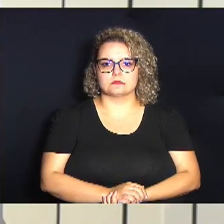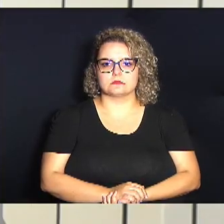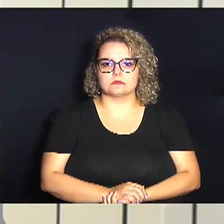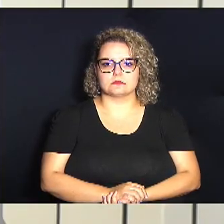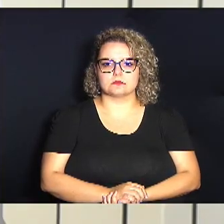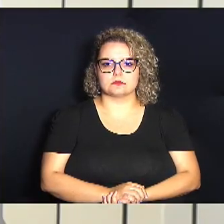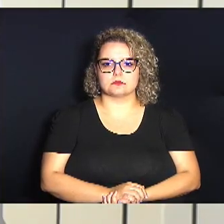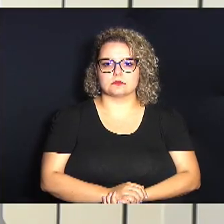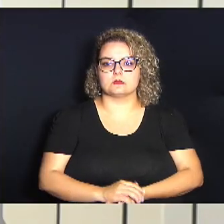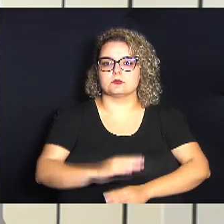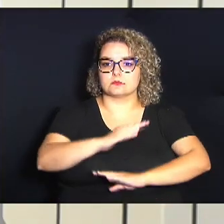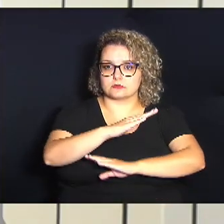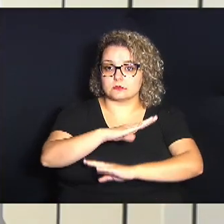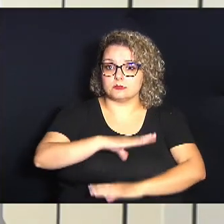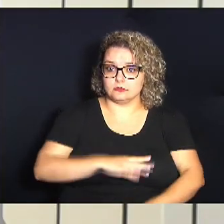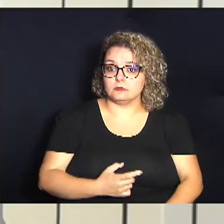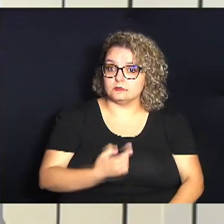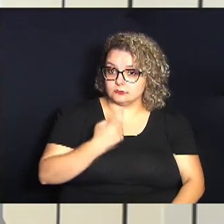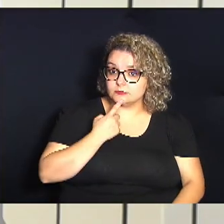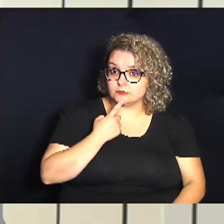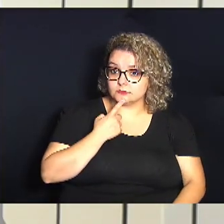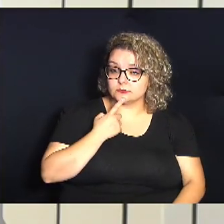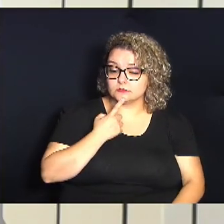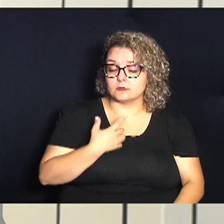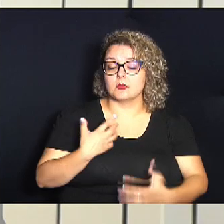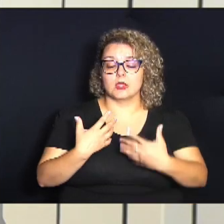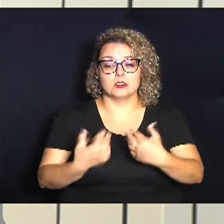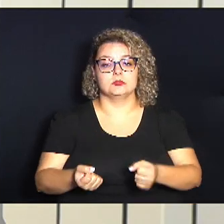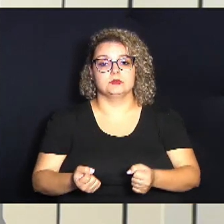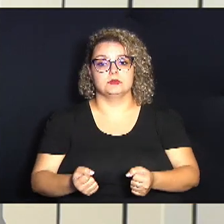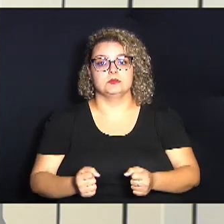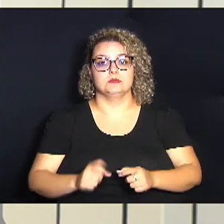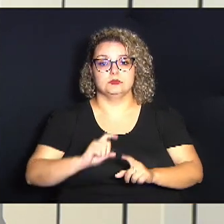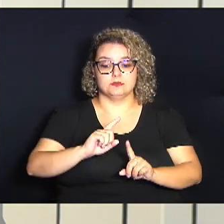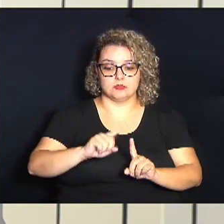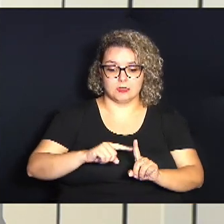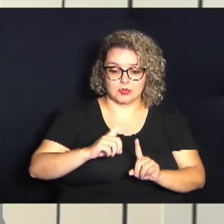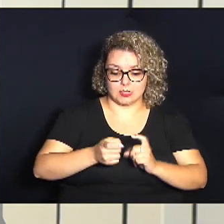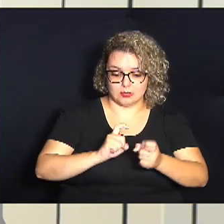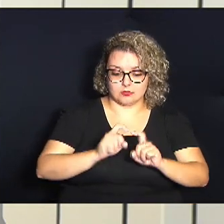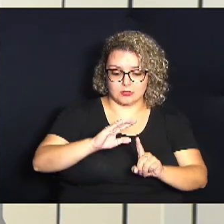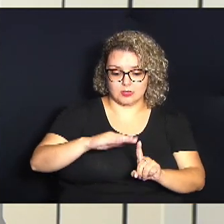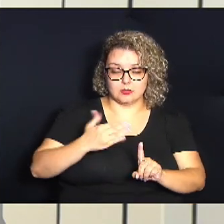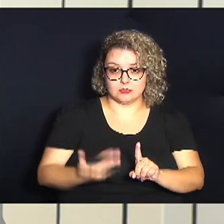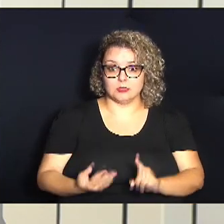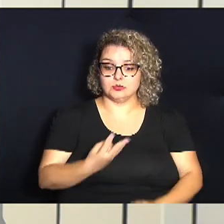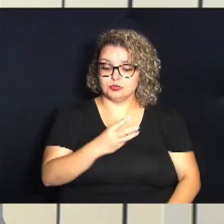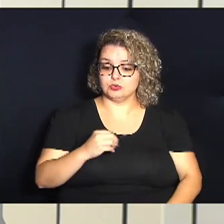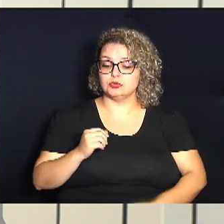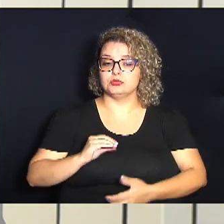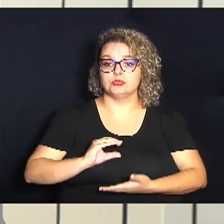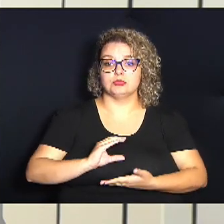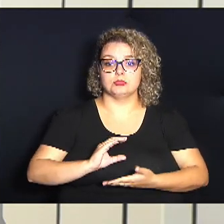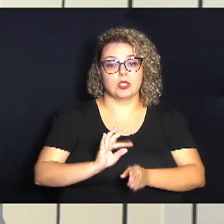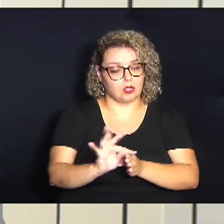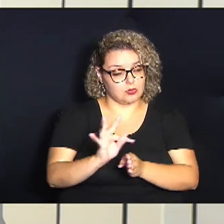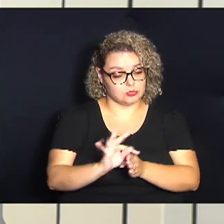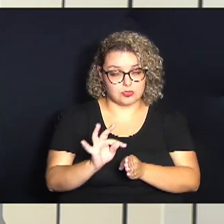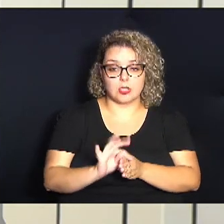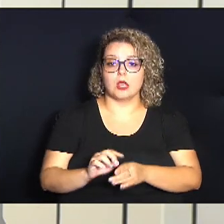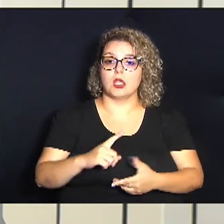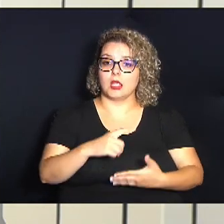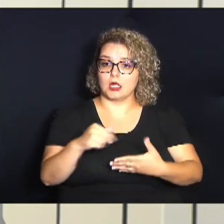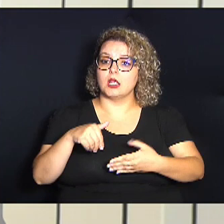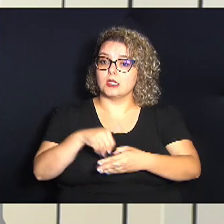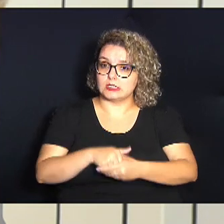A Câmara de Campinas sediou a cerimônia de diplomação dos 30 conselheiros tutelares eleitos